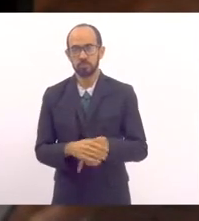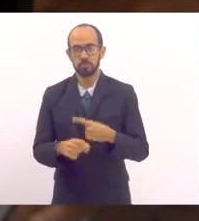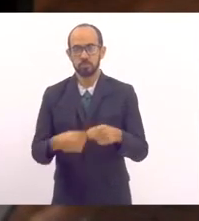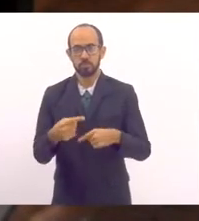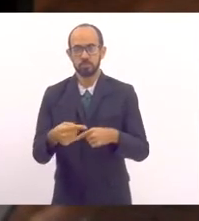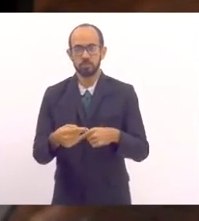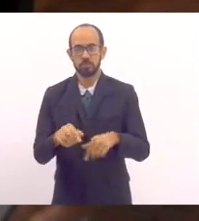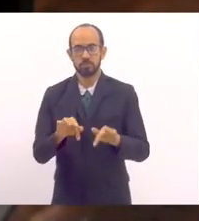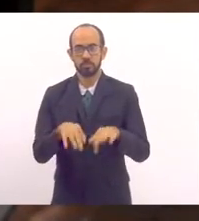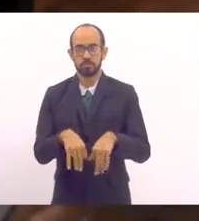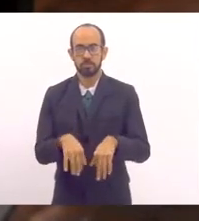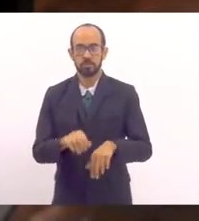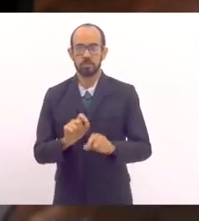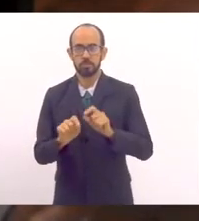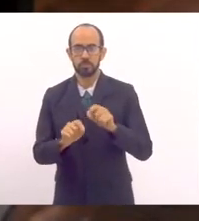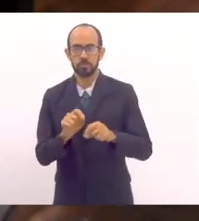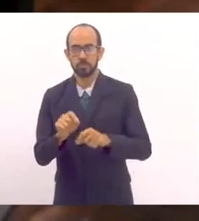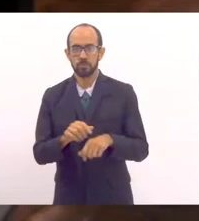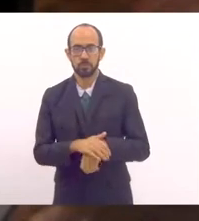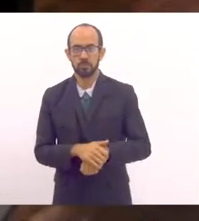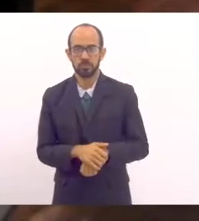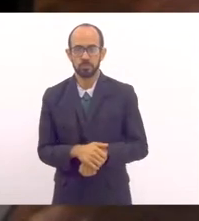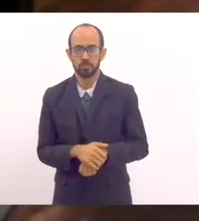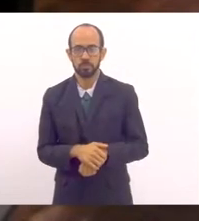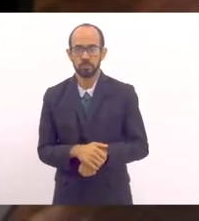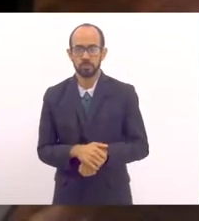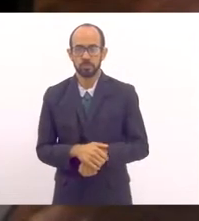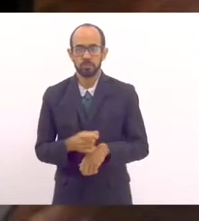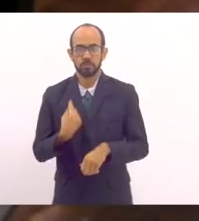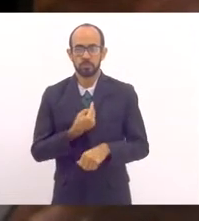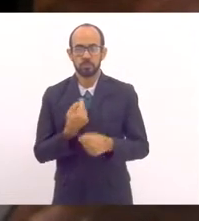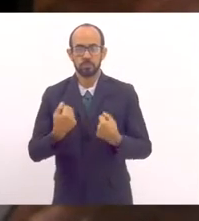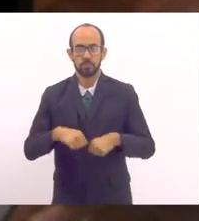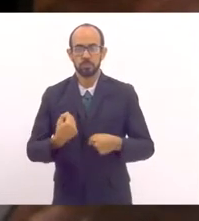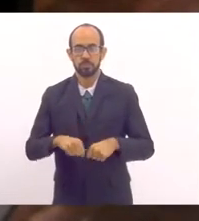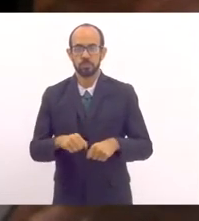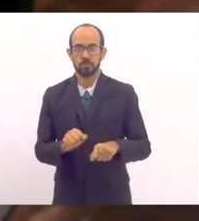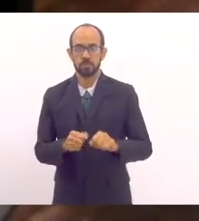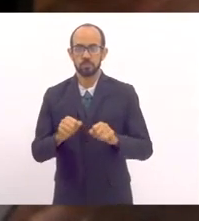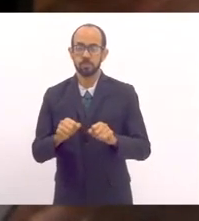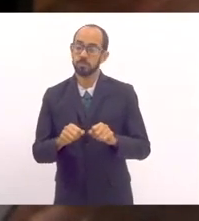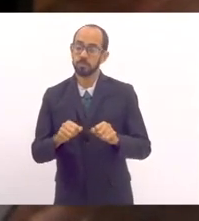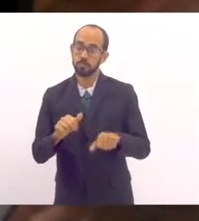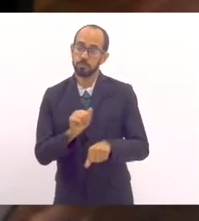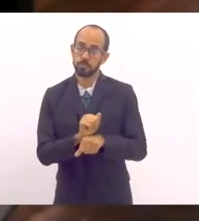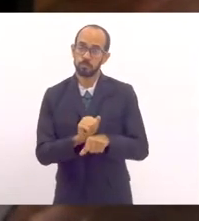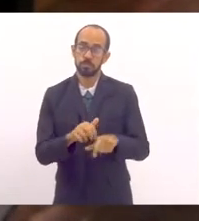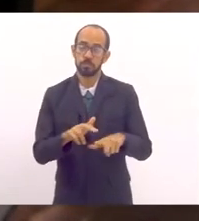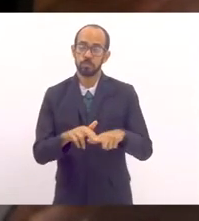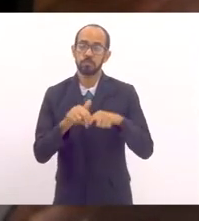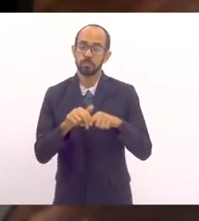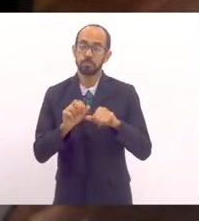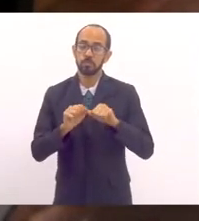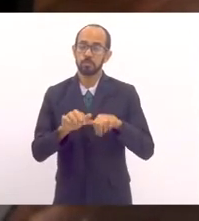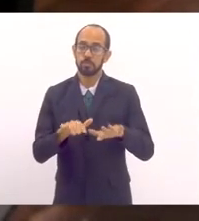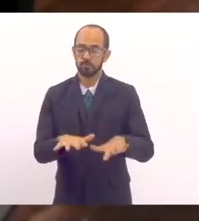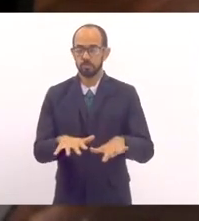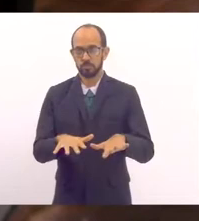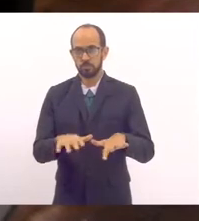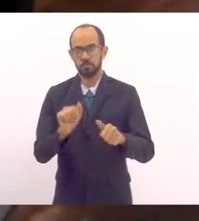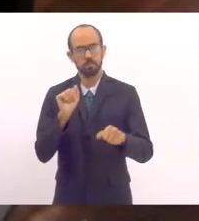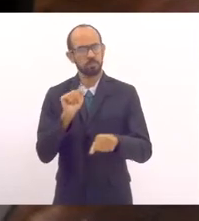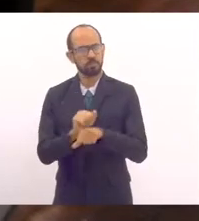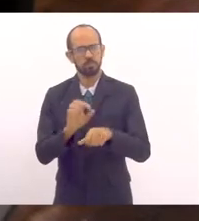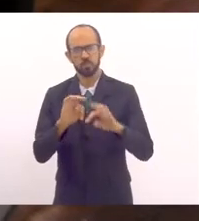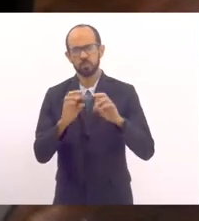final do ano de 2019. Em 2020, deputada, nós tivemos, infelizmente, a pandemia. parou o turismo no mundo inteiro, não